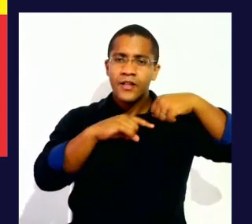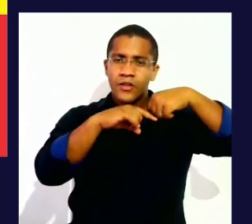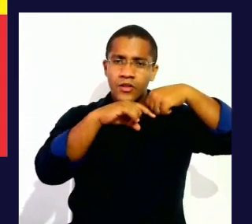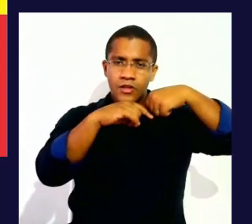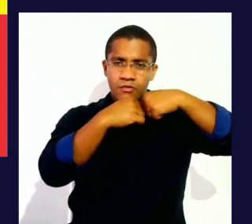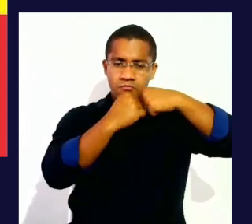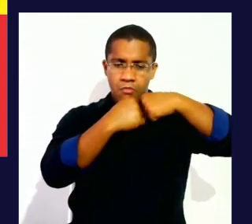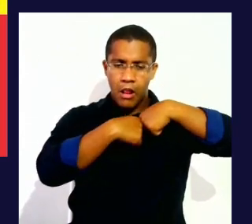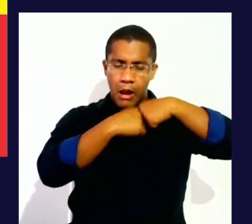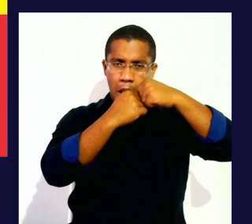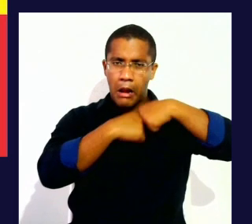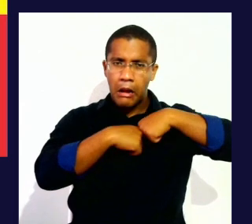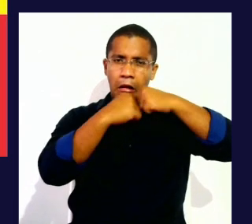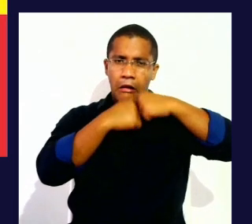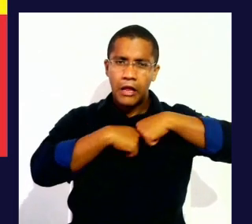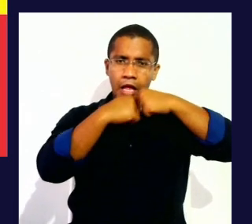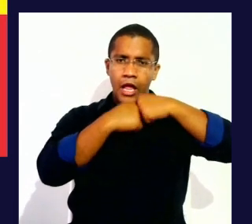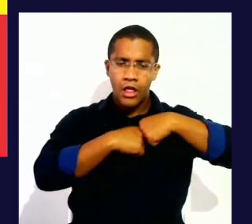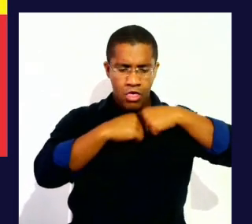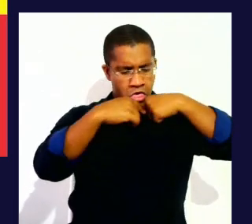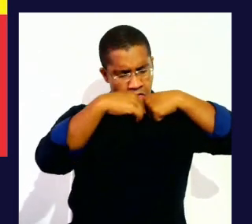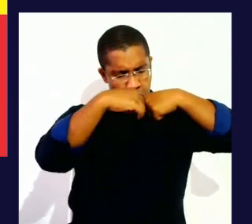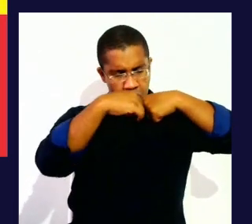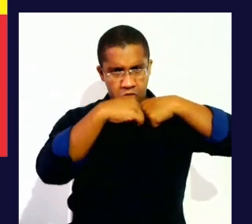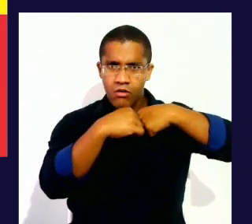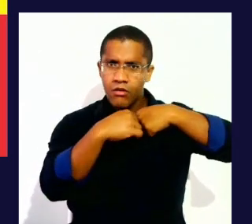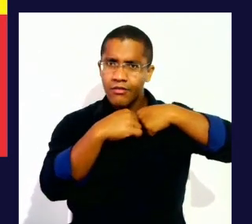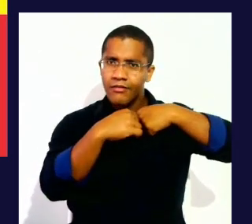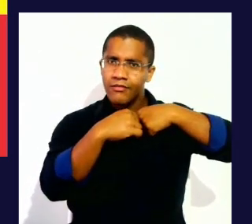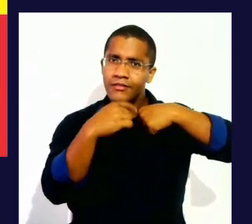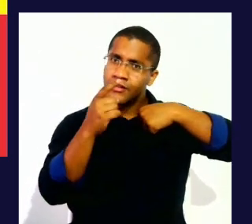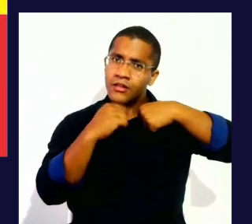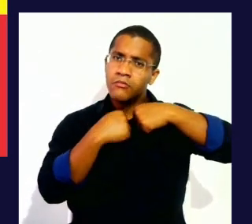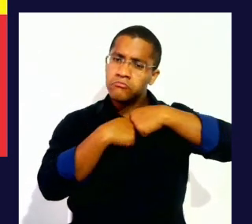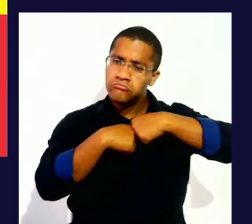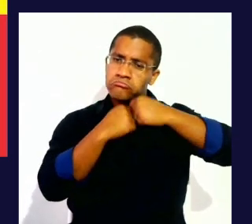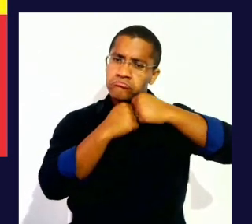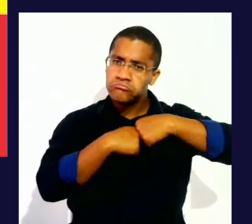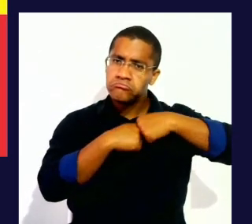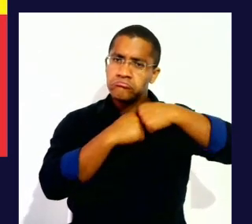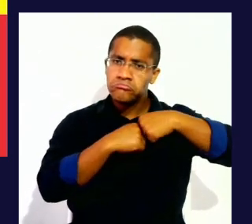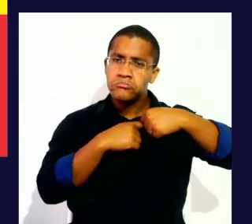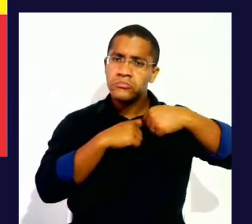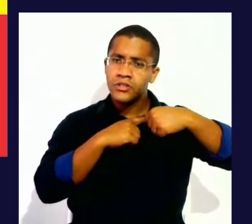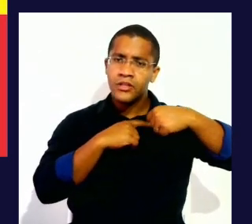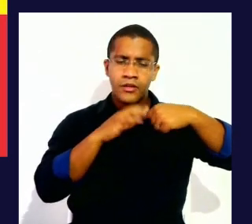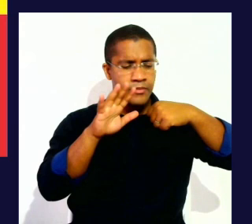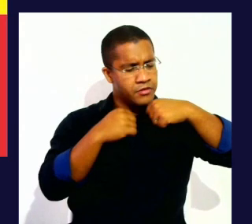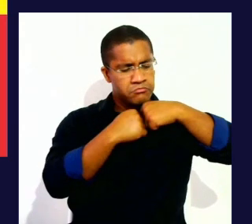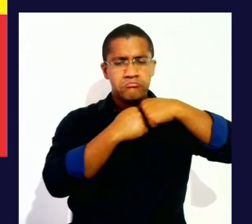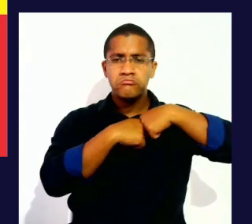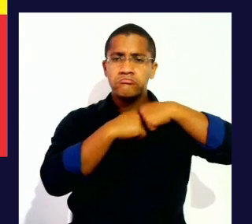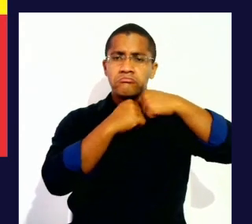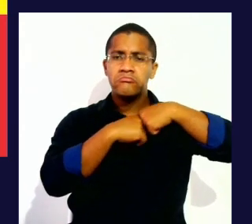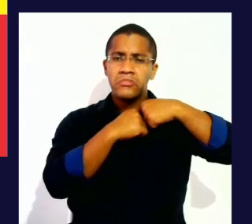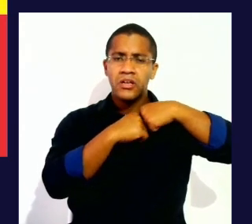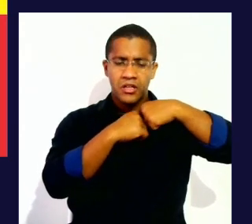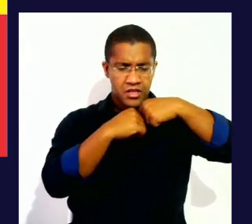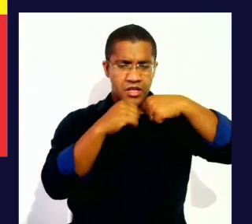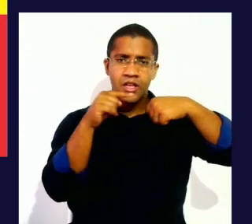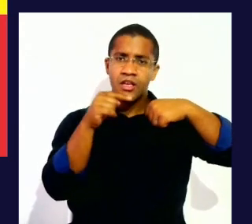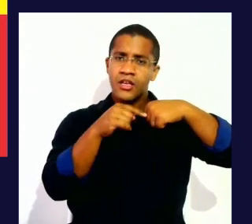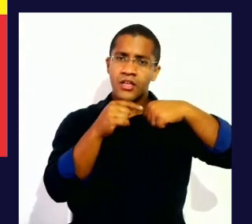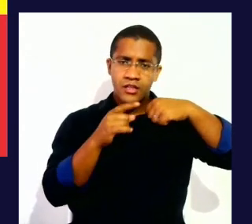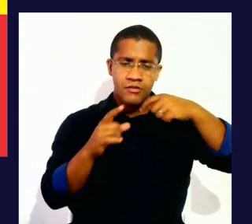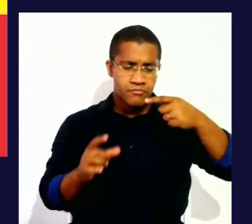desgastes demasiados, devido ao roçar excessivo entre eles. As articulações elas vão possuir aí